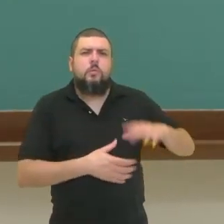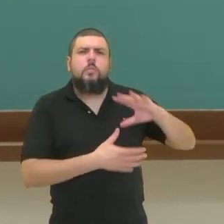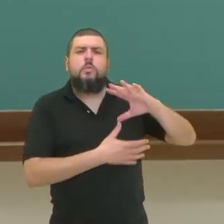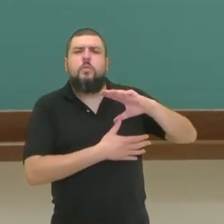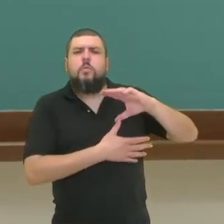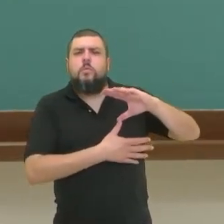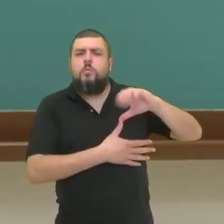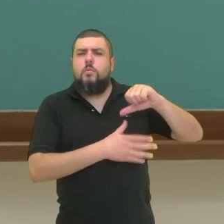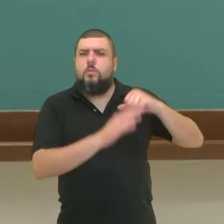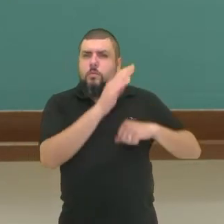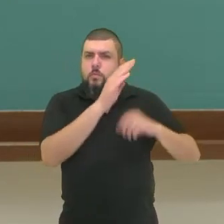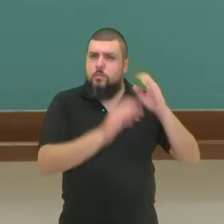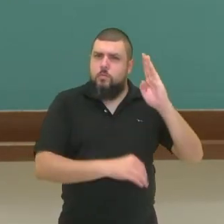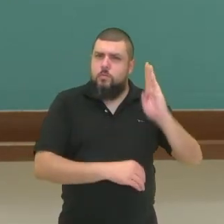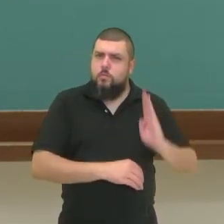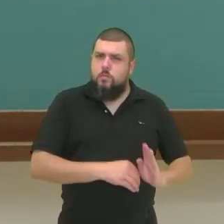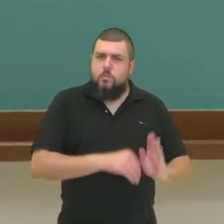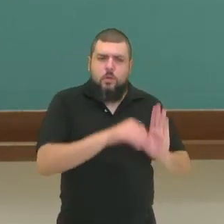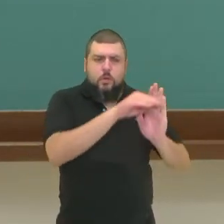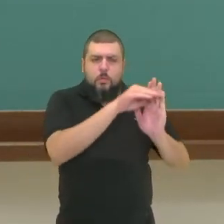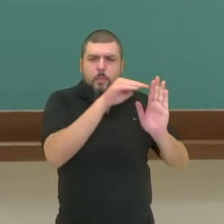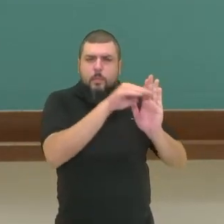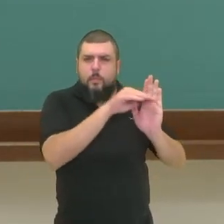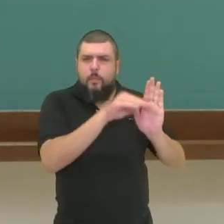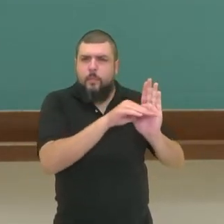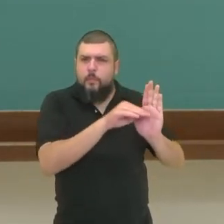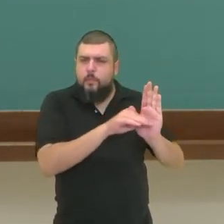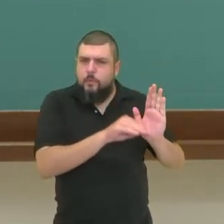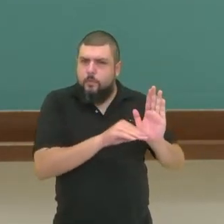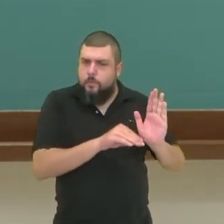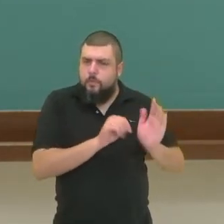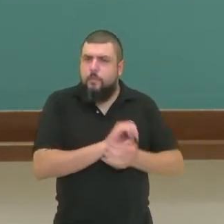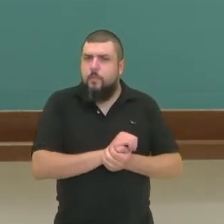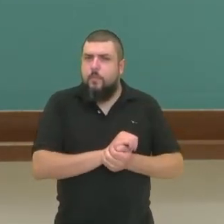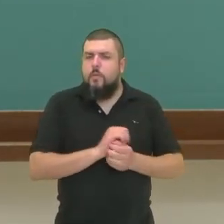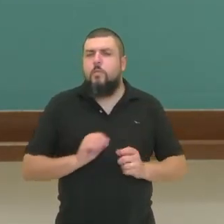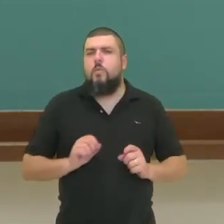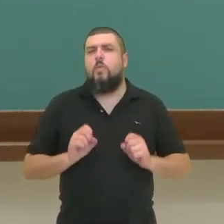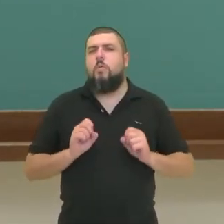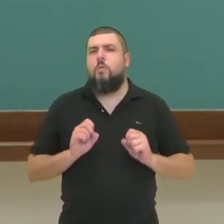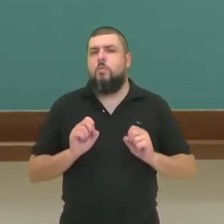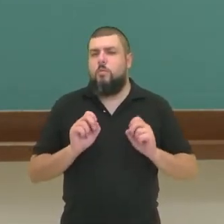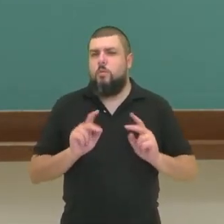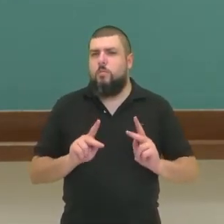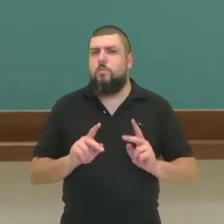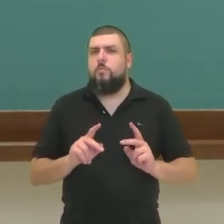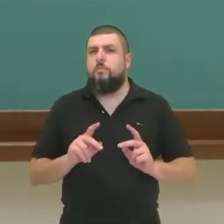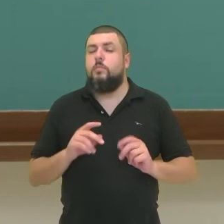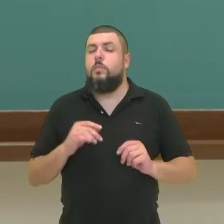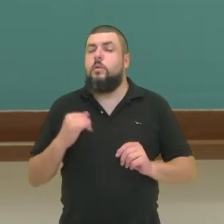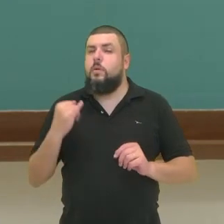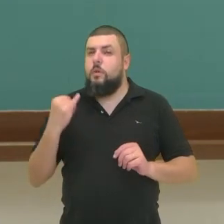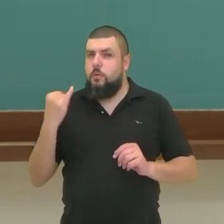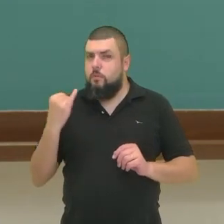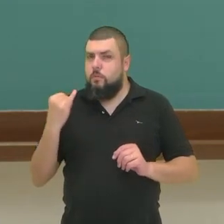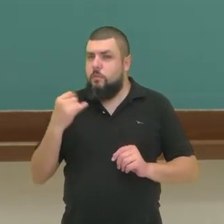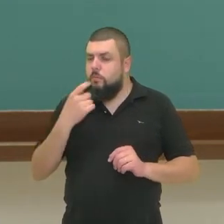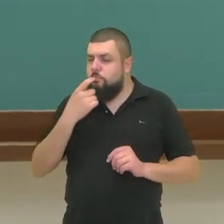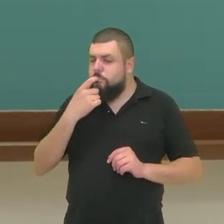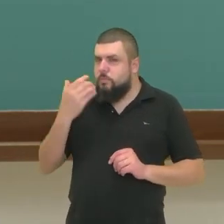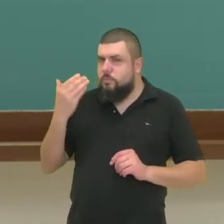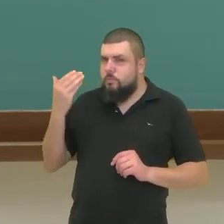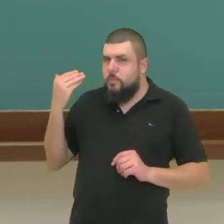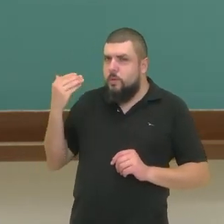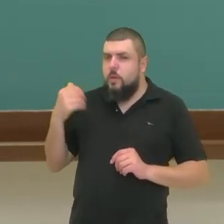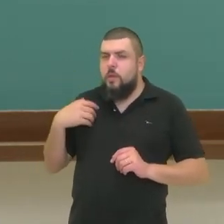Brasil. Bem, isso é muito importante para uma questão recente da Índia e do